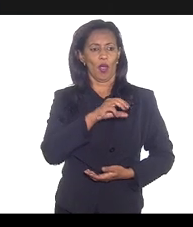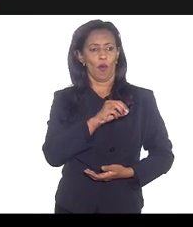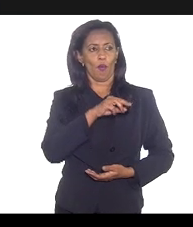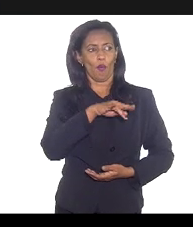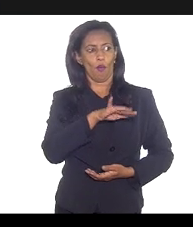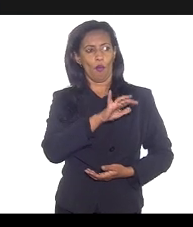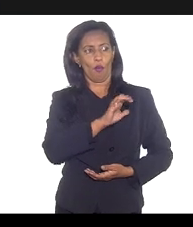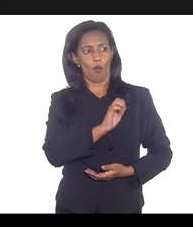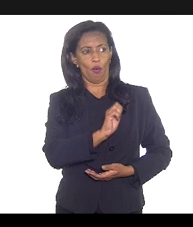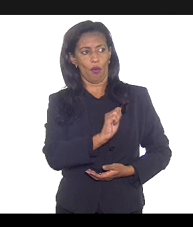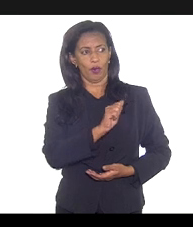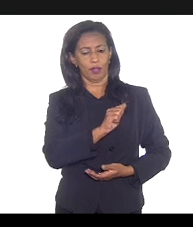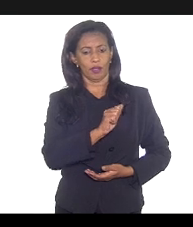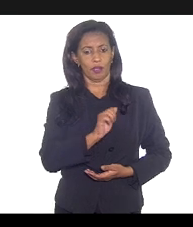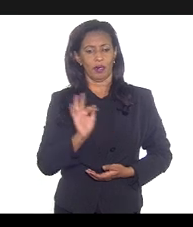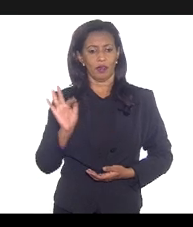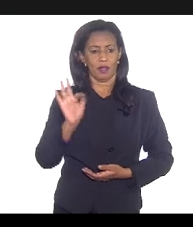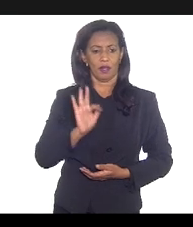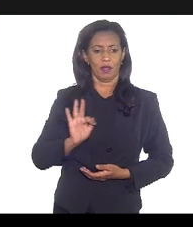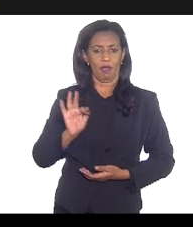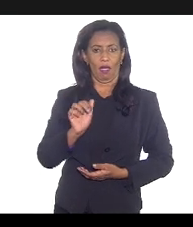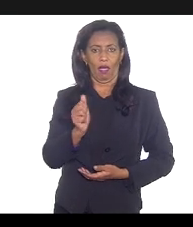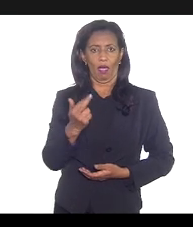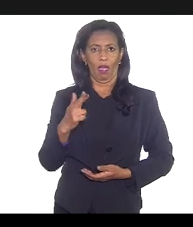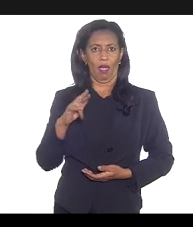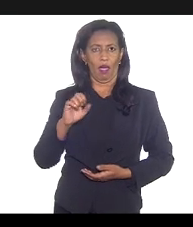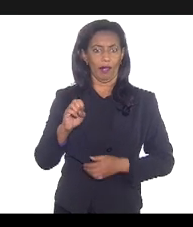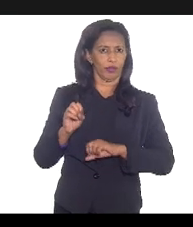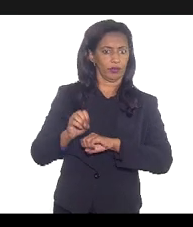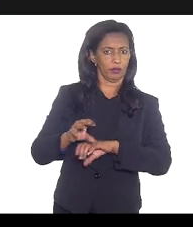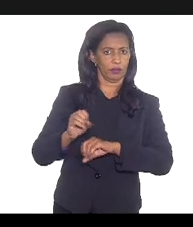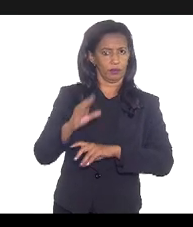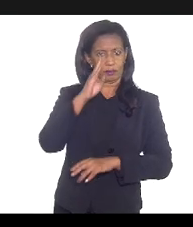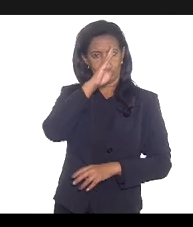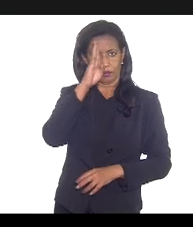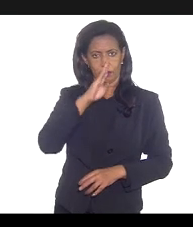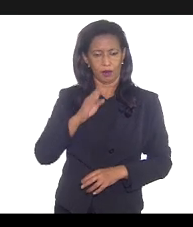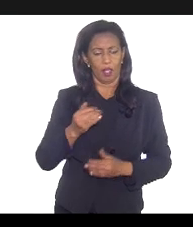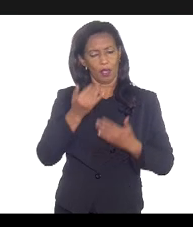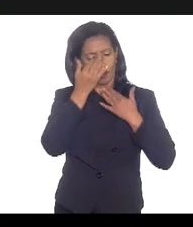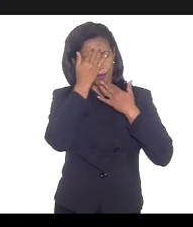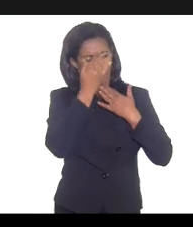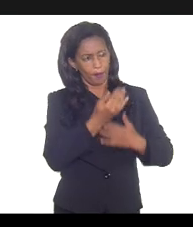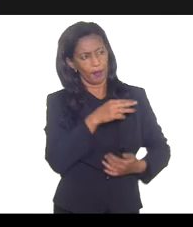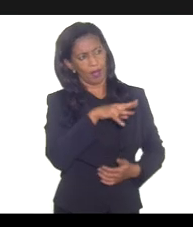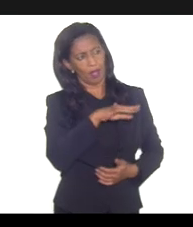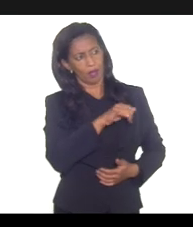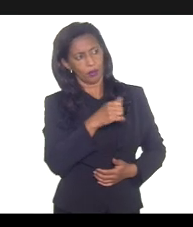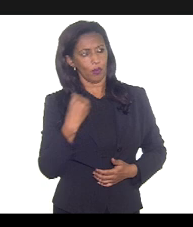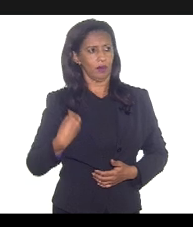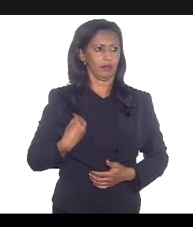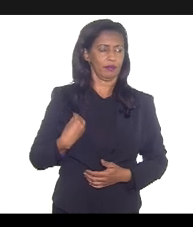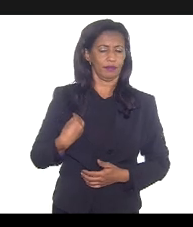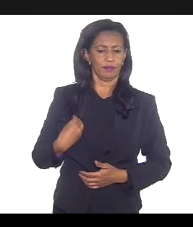Mesquita, da Federação de Arte Educadores do Brasil, FAEB. Obrigado, Mônica, pela presença.